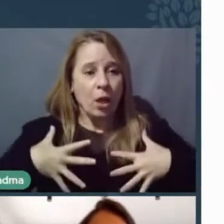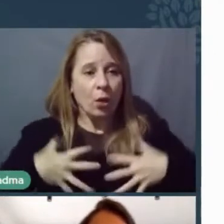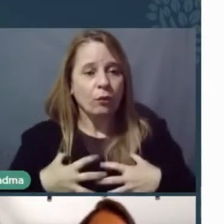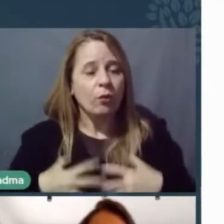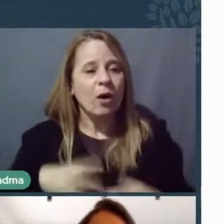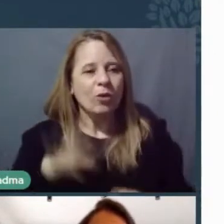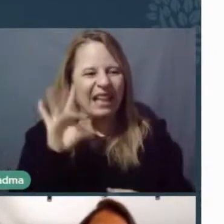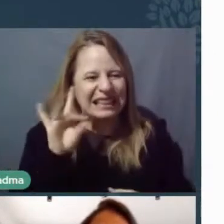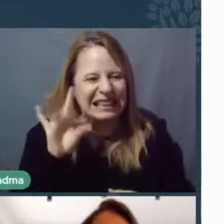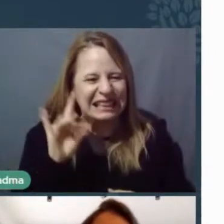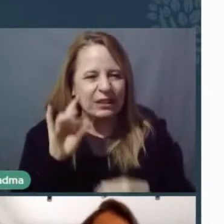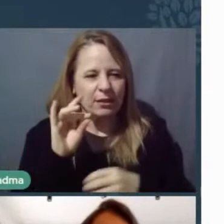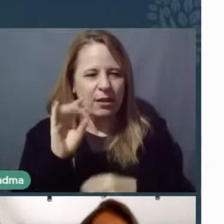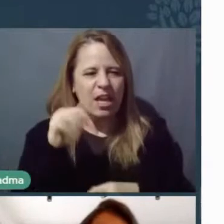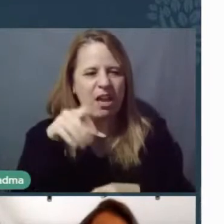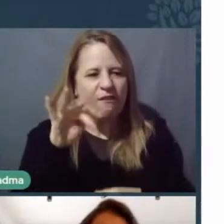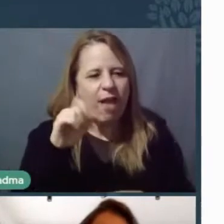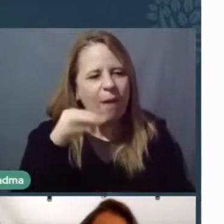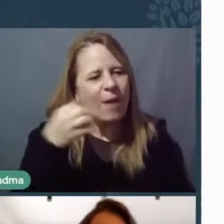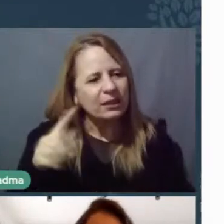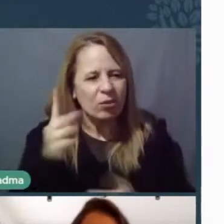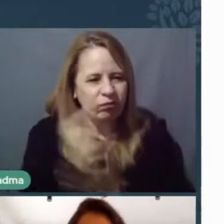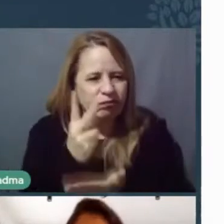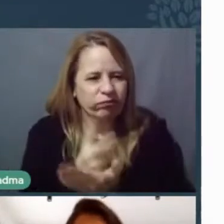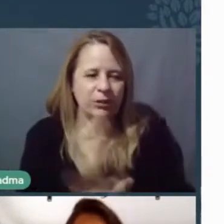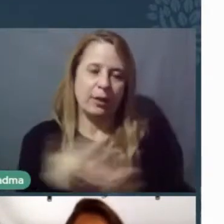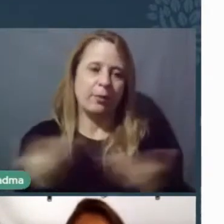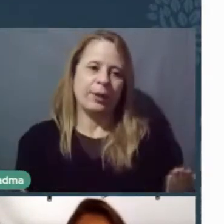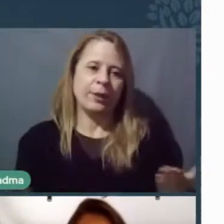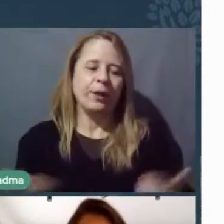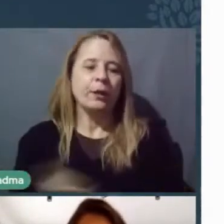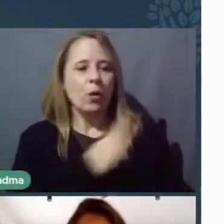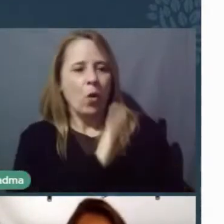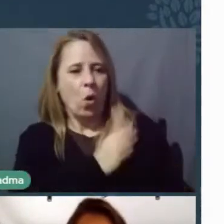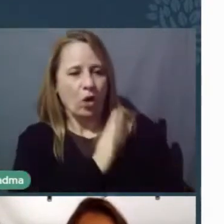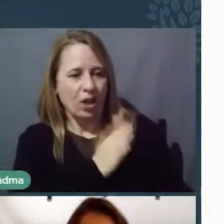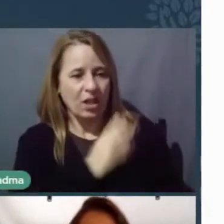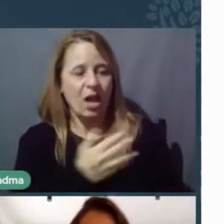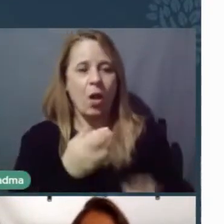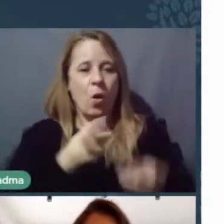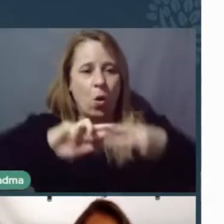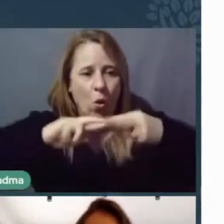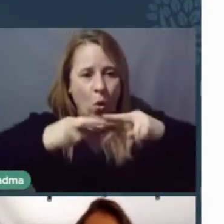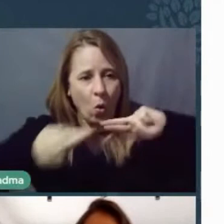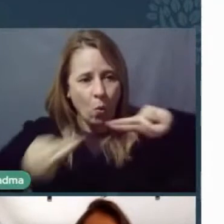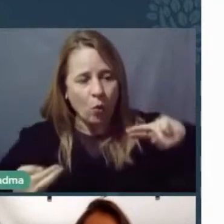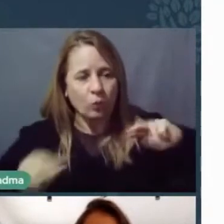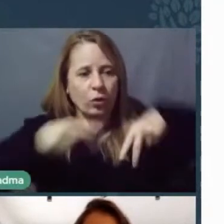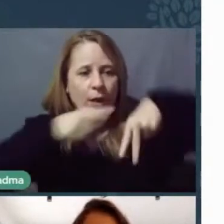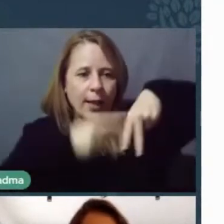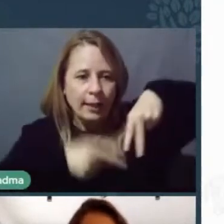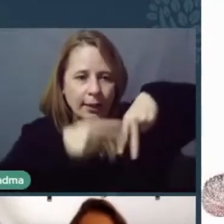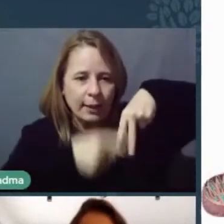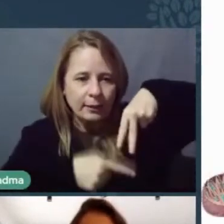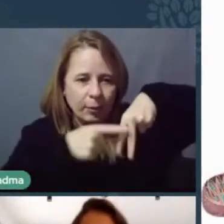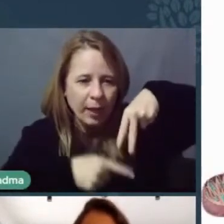Vai se beneficiar pelas alterações no coração e pelas alterações no músculo esquelético. Não só nas pernas, como representado